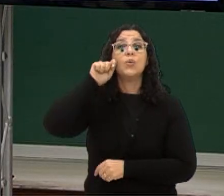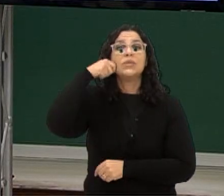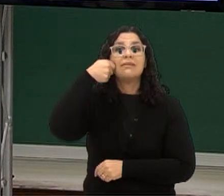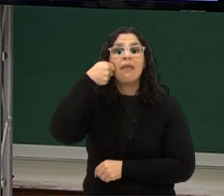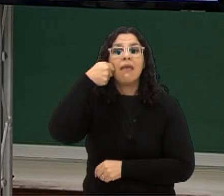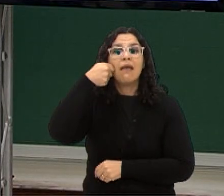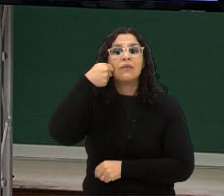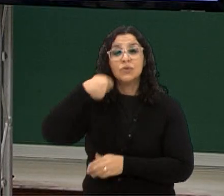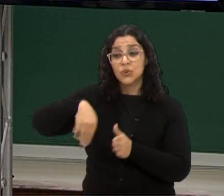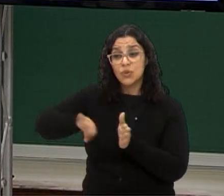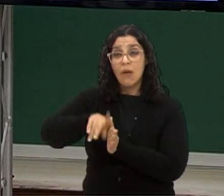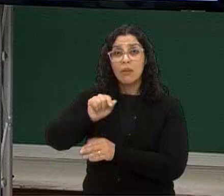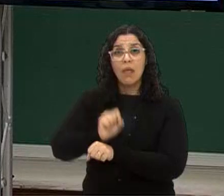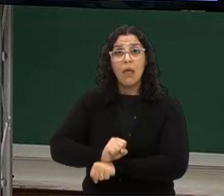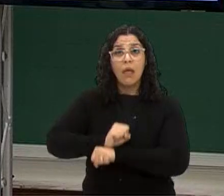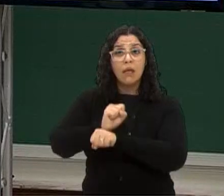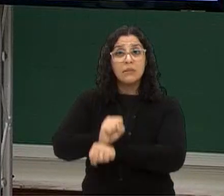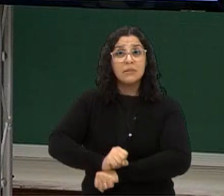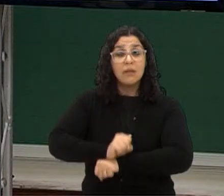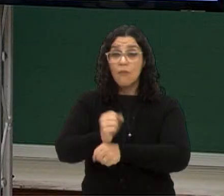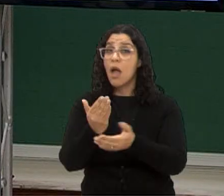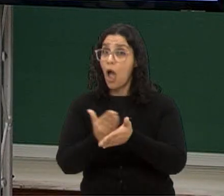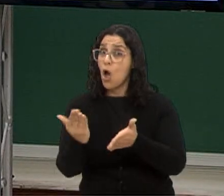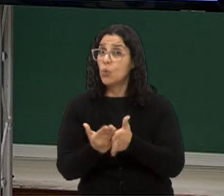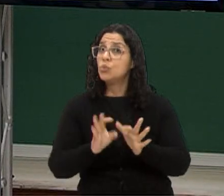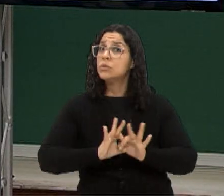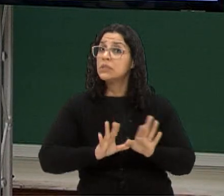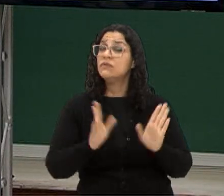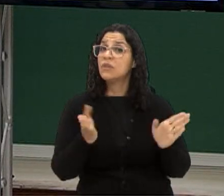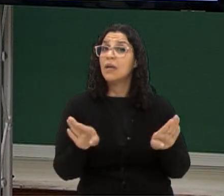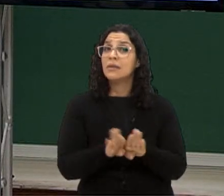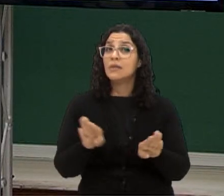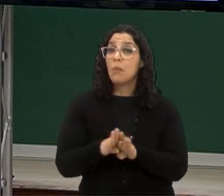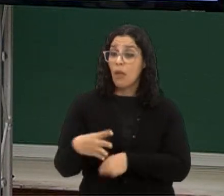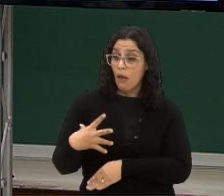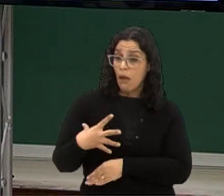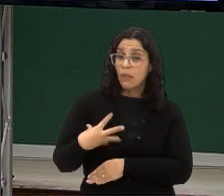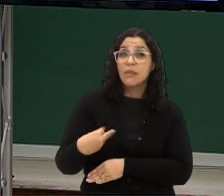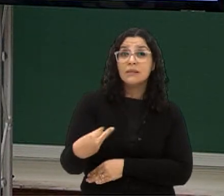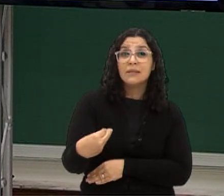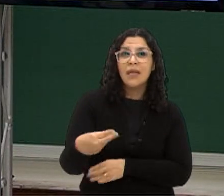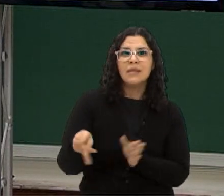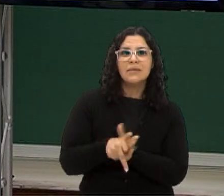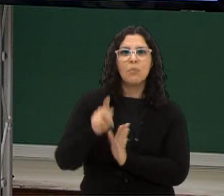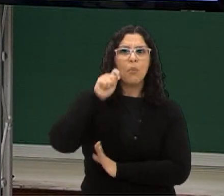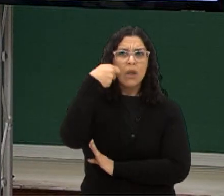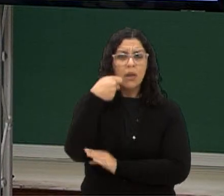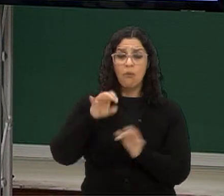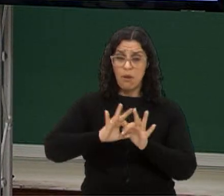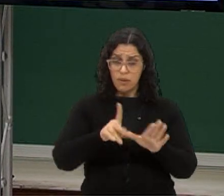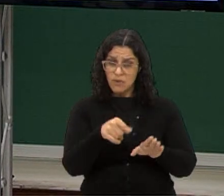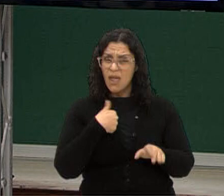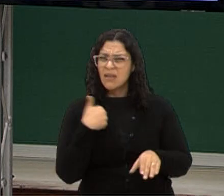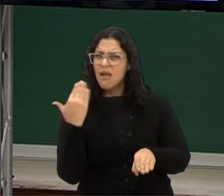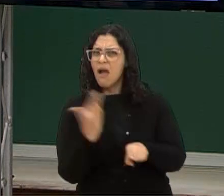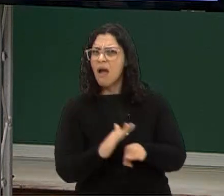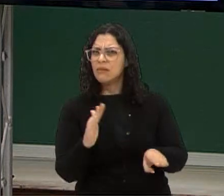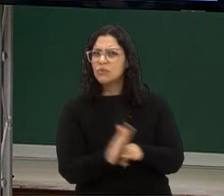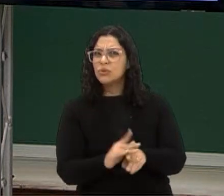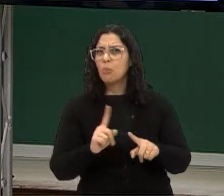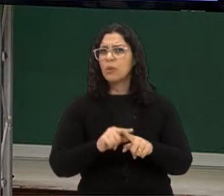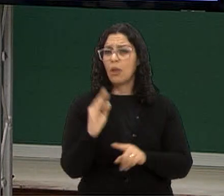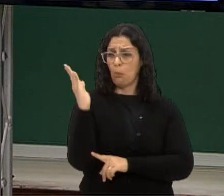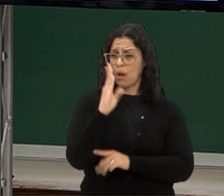escravizados, até mesmo aqueles alforriados, os afrodescendentes libertos, foram beneficiados com a independência